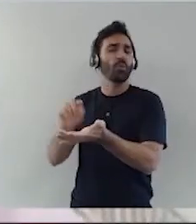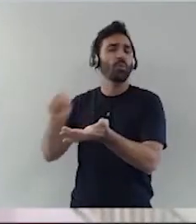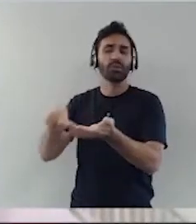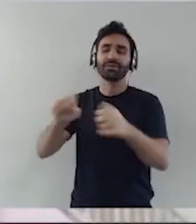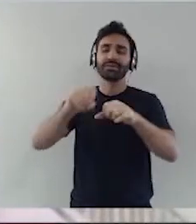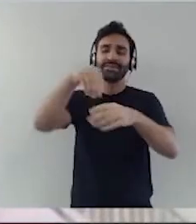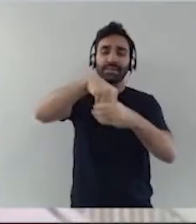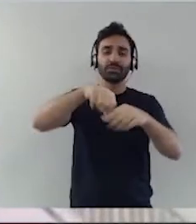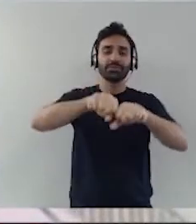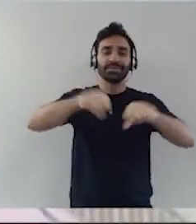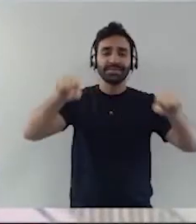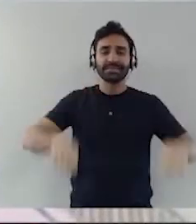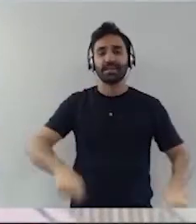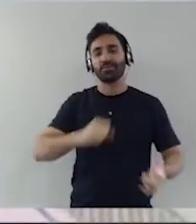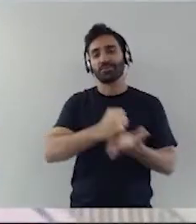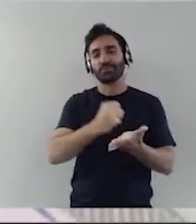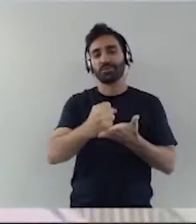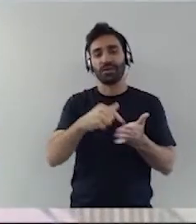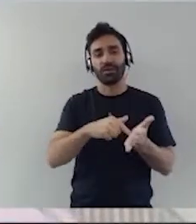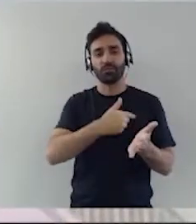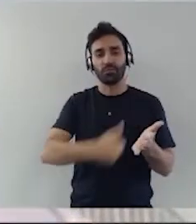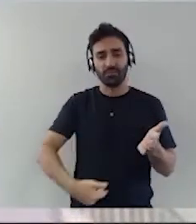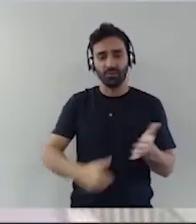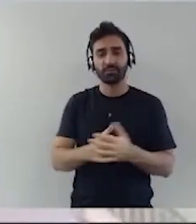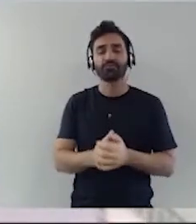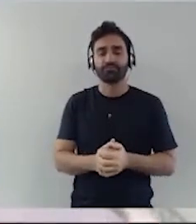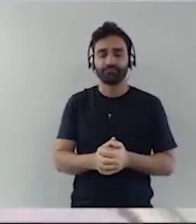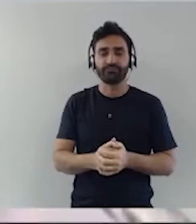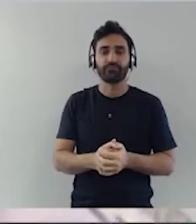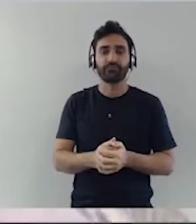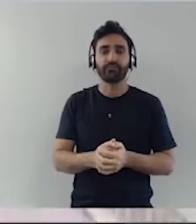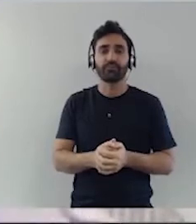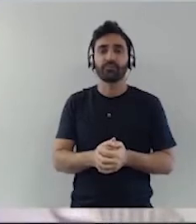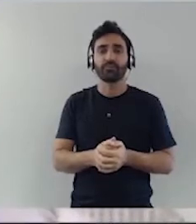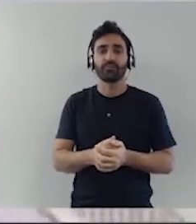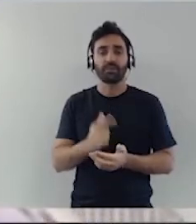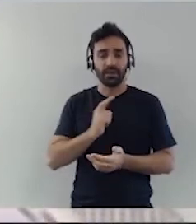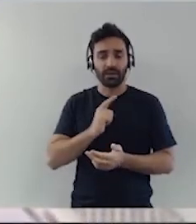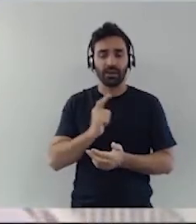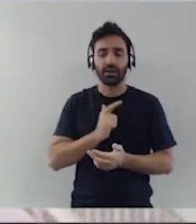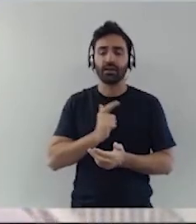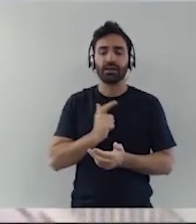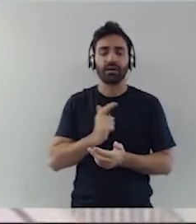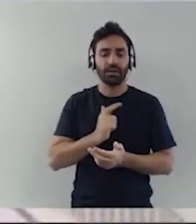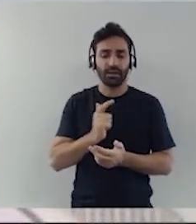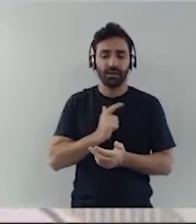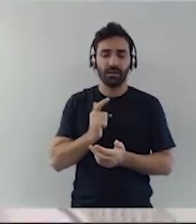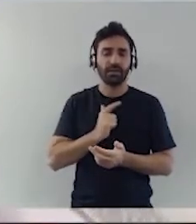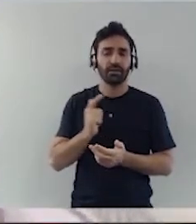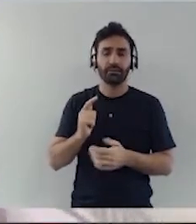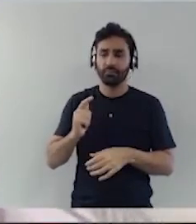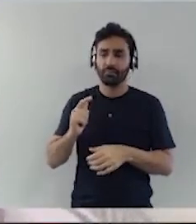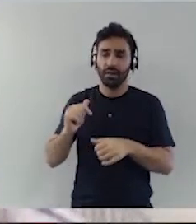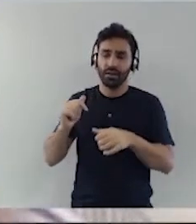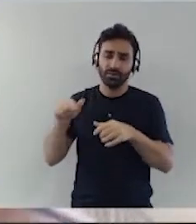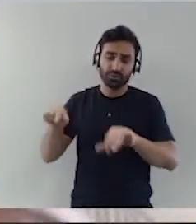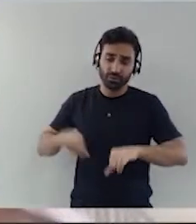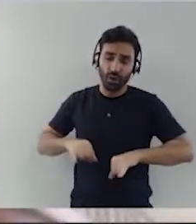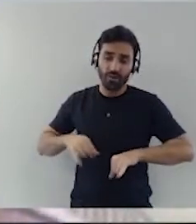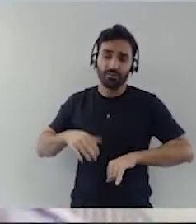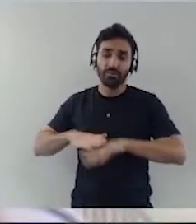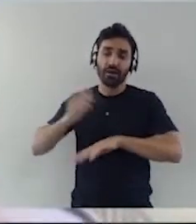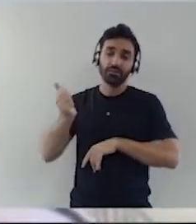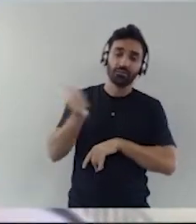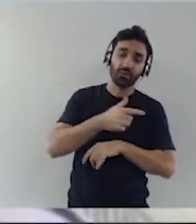de operação dos contratos públicos, que enfrentam, né, de forma muito mais severa do que os contratos privados, as